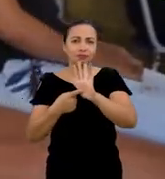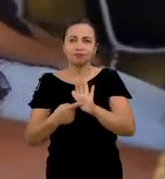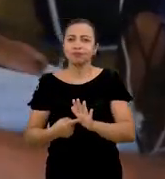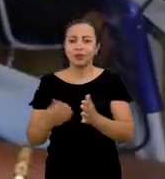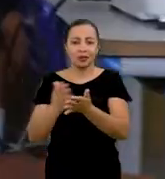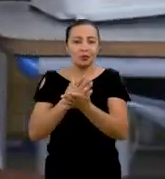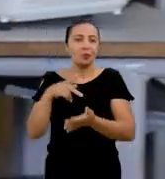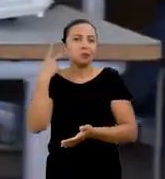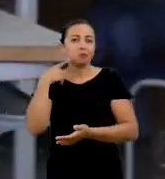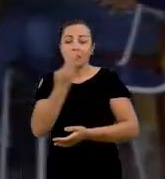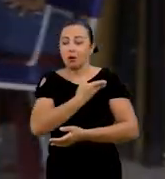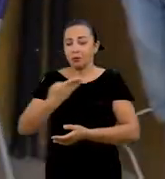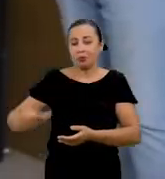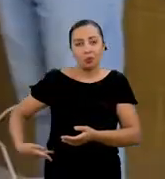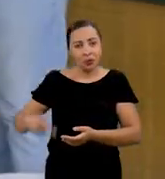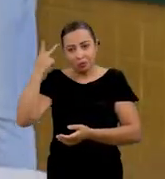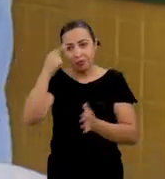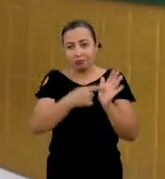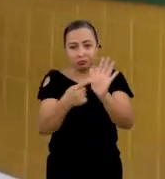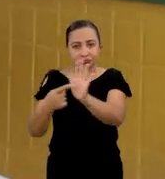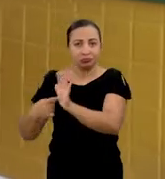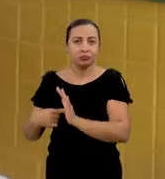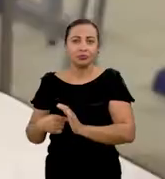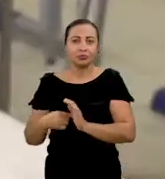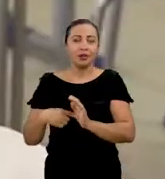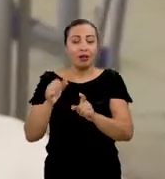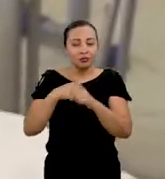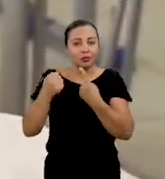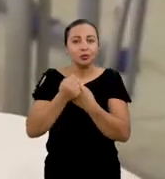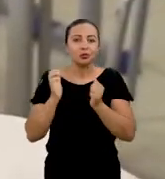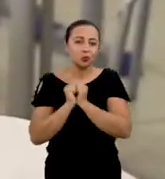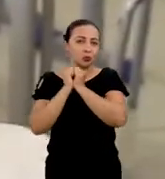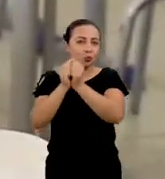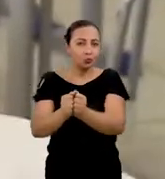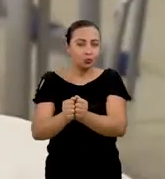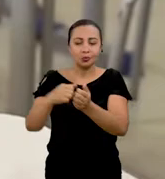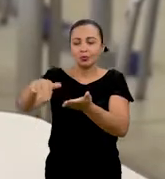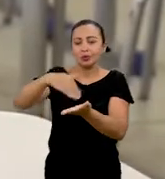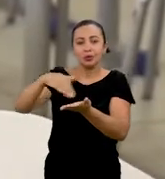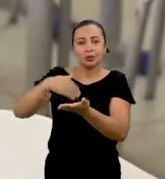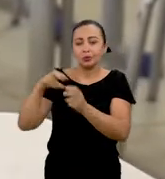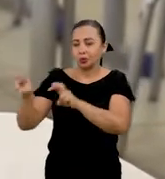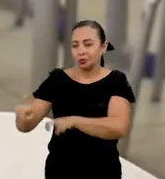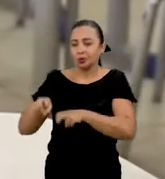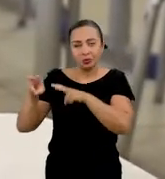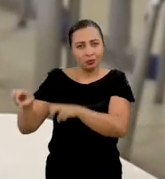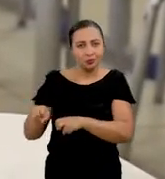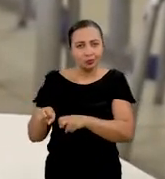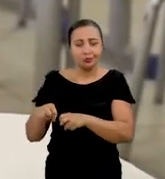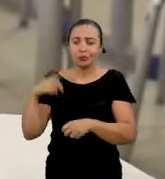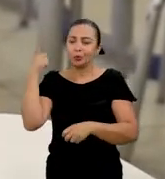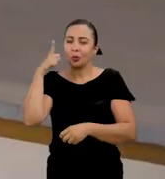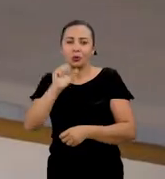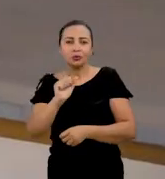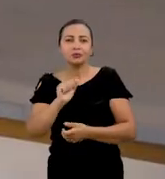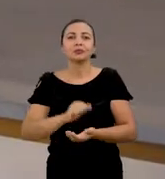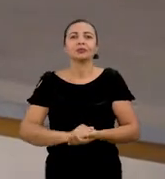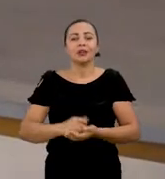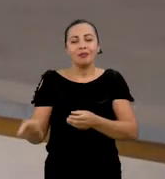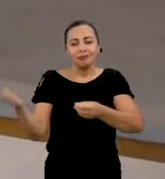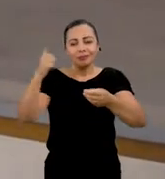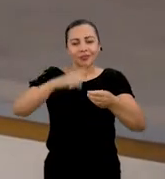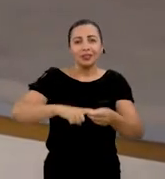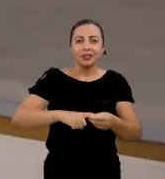gente apresentar algumas políticas públicas para ele Associação Aproveita a secretaria de agricultura